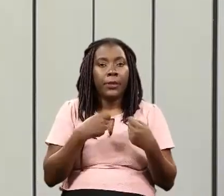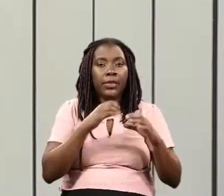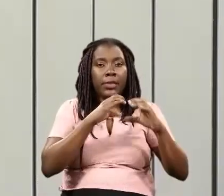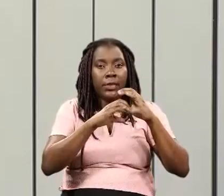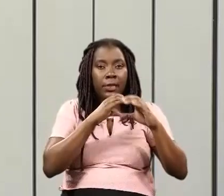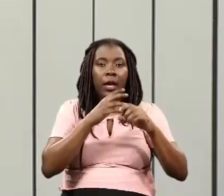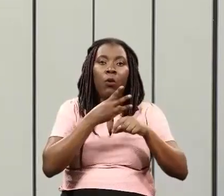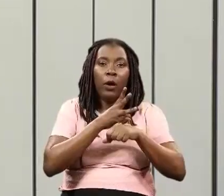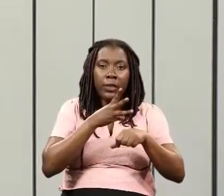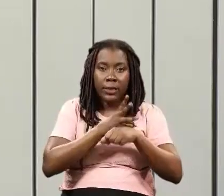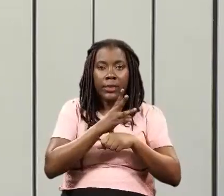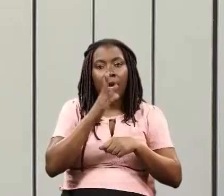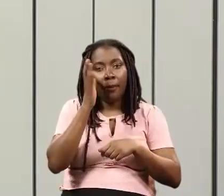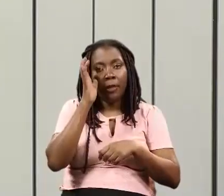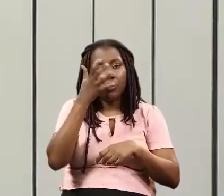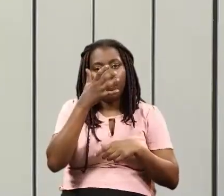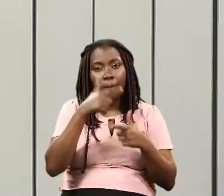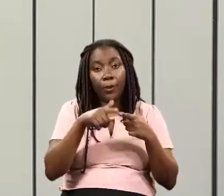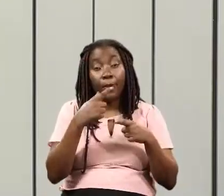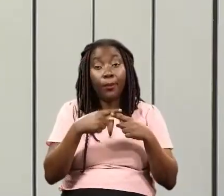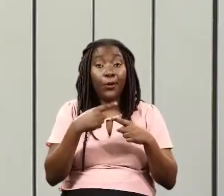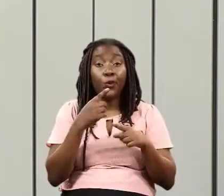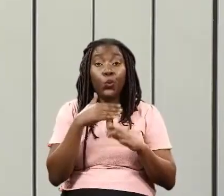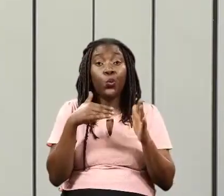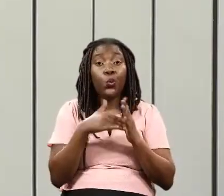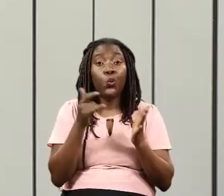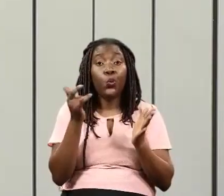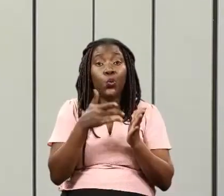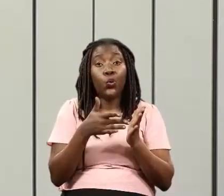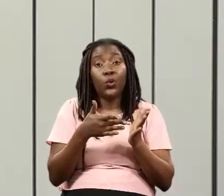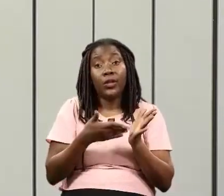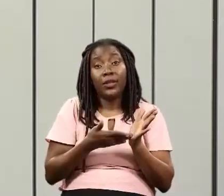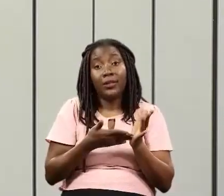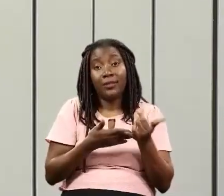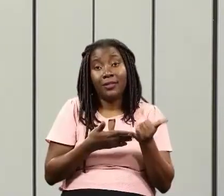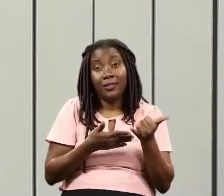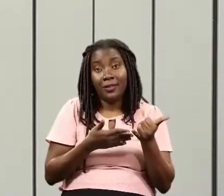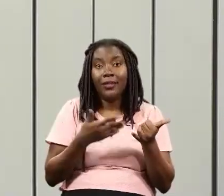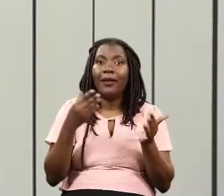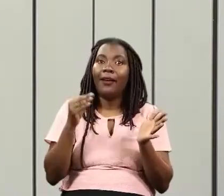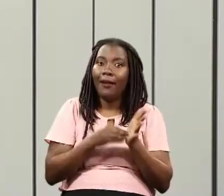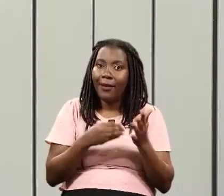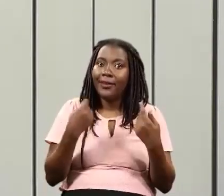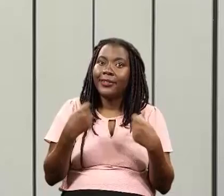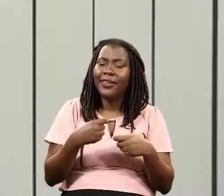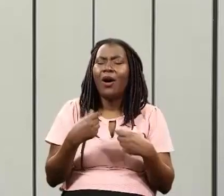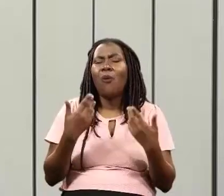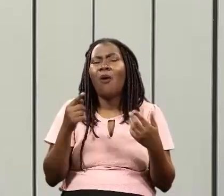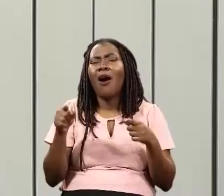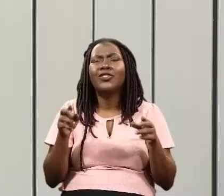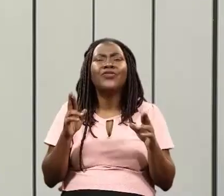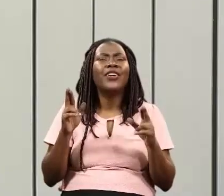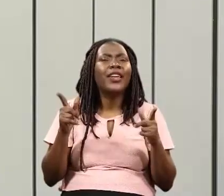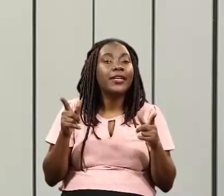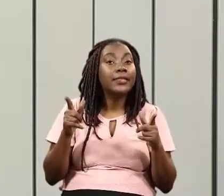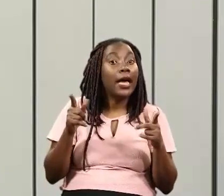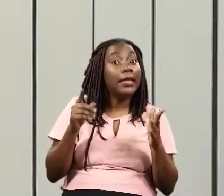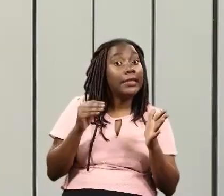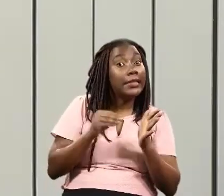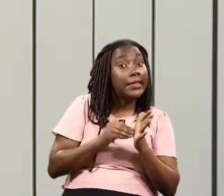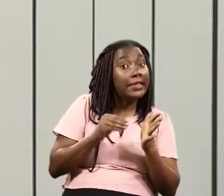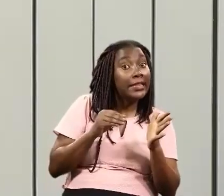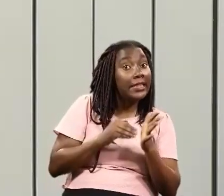WhatsApp, resolver problemas, porque tudo está no celular. Então, é uma necessidade. Mas e aí, qual que é a diferença da